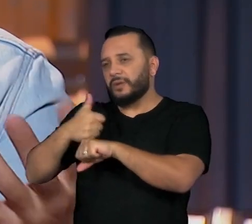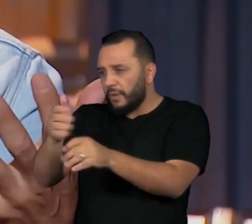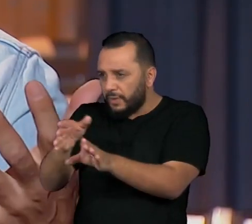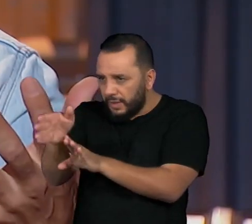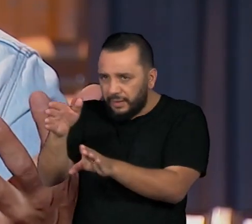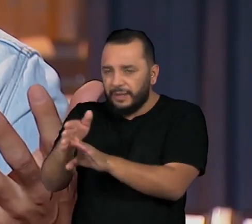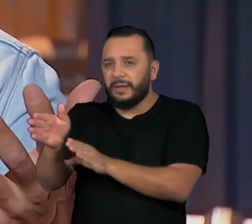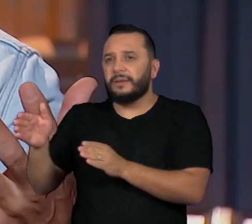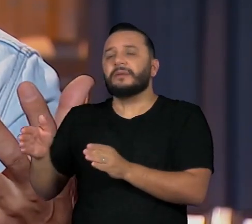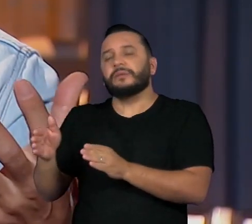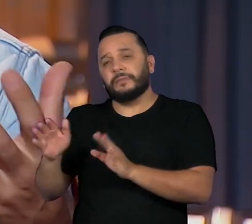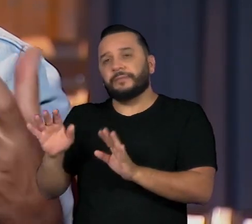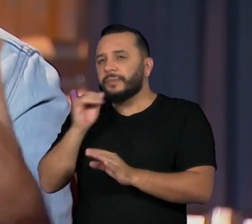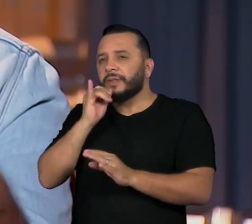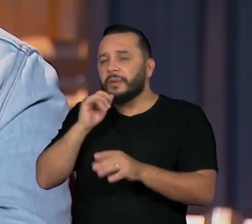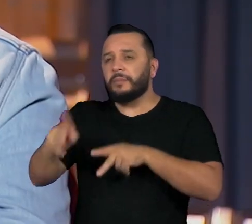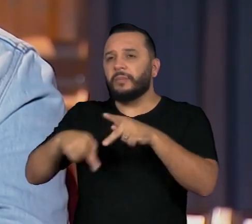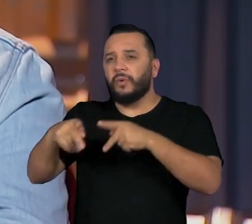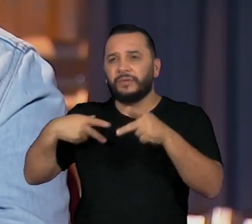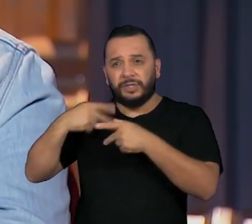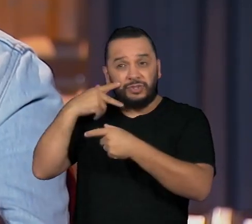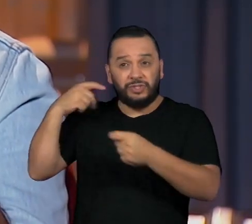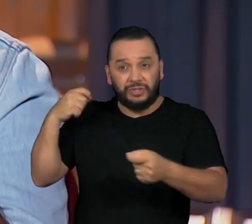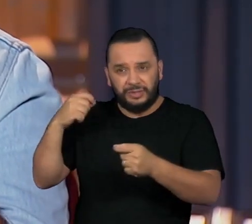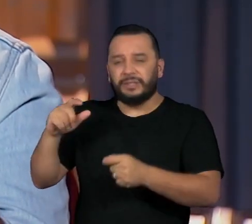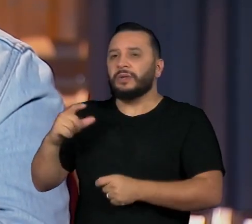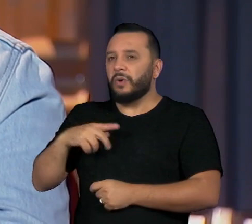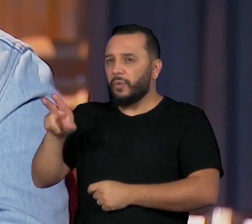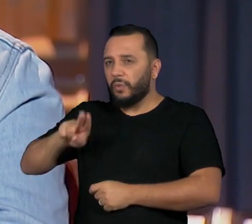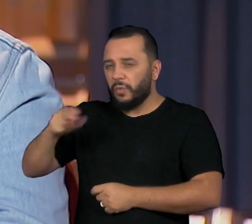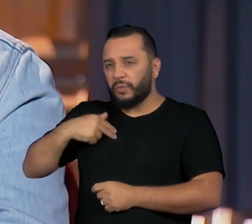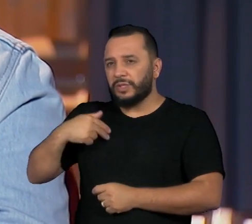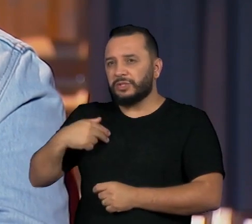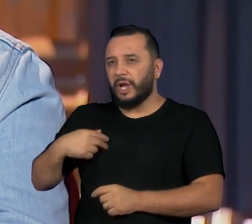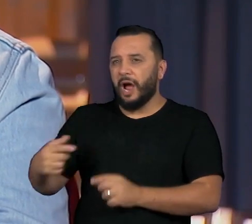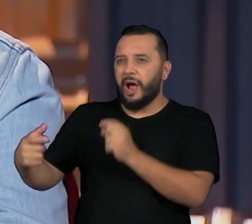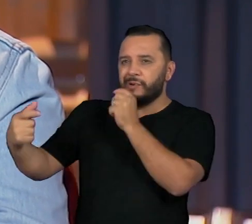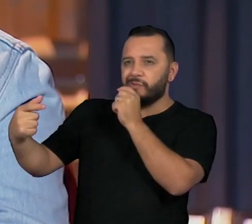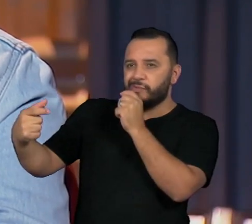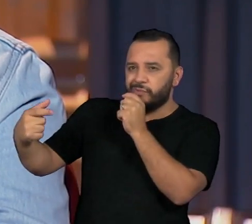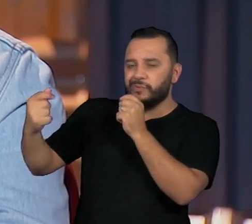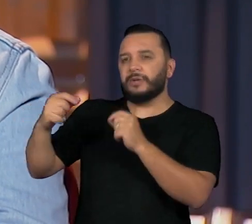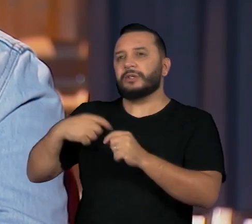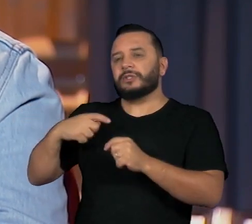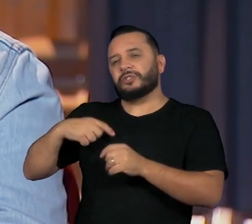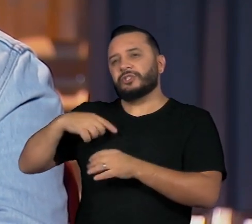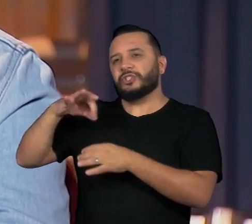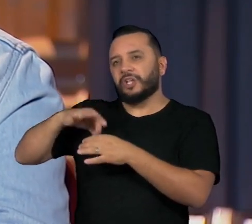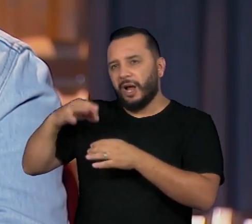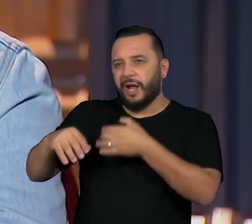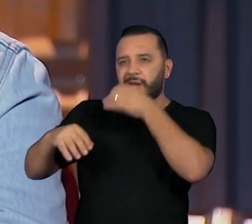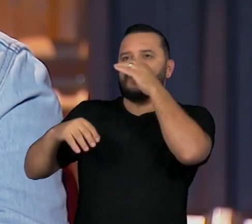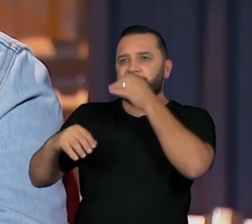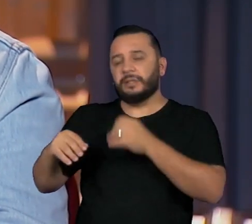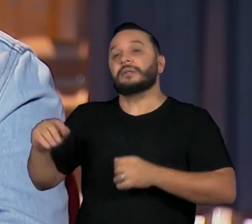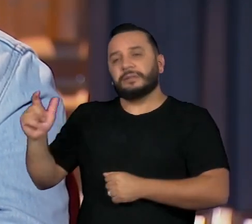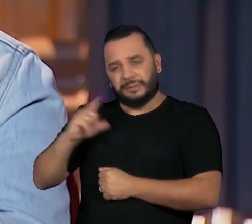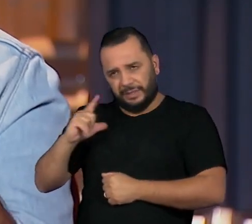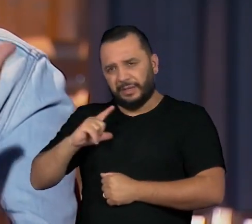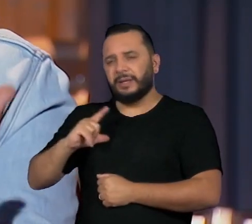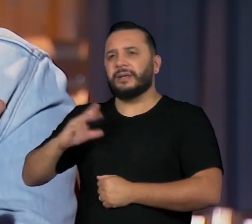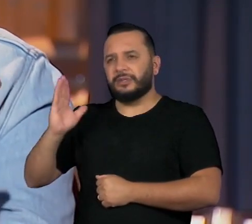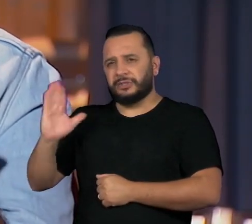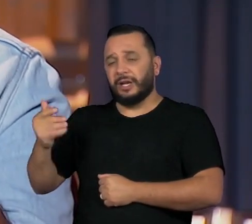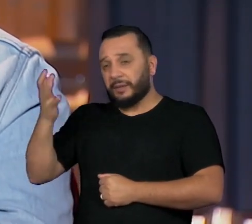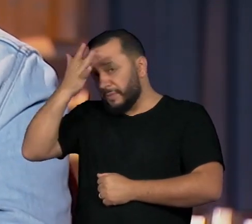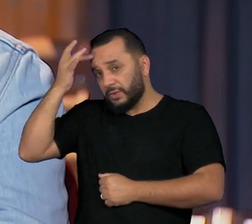fazem uso de substâncias psicodélicas, isso tem uma estrutura, né? Isso tem uma forma de acontecer que tem a ver com ritos de passagem, que tem a ver com os